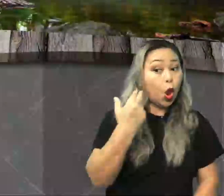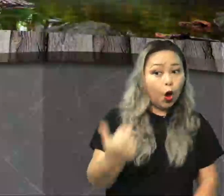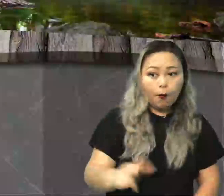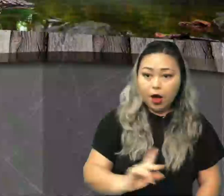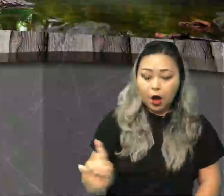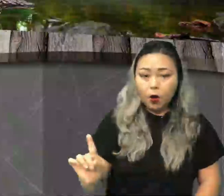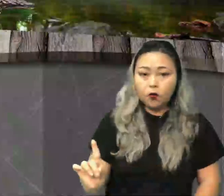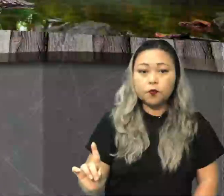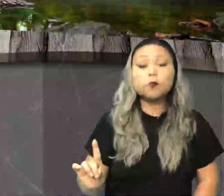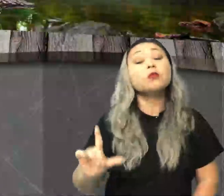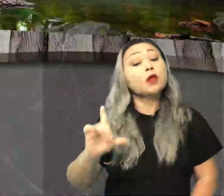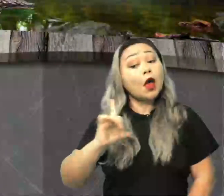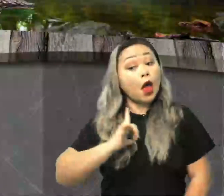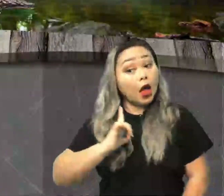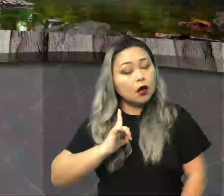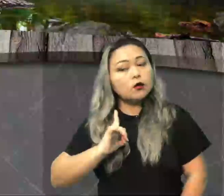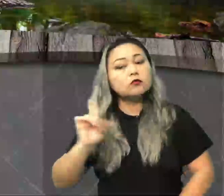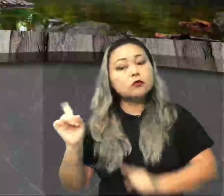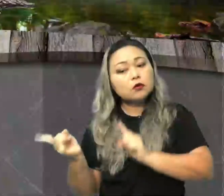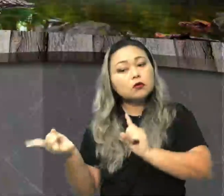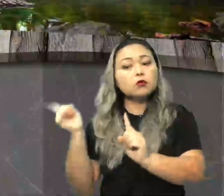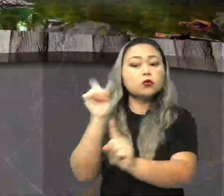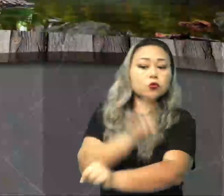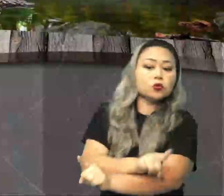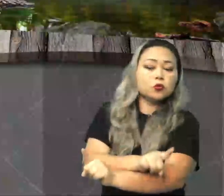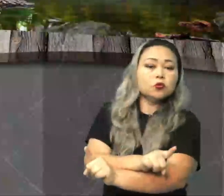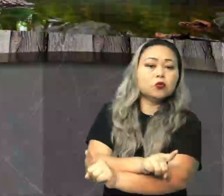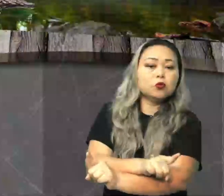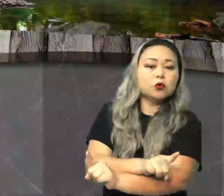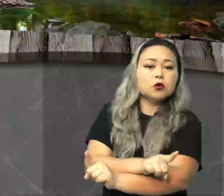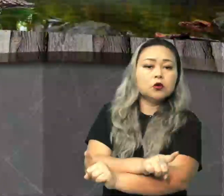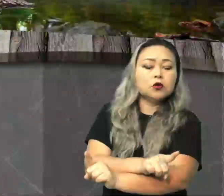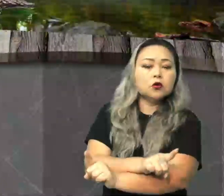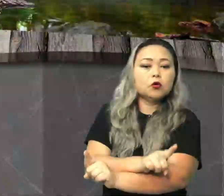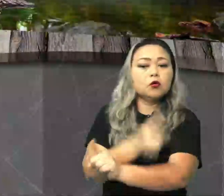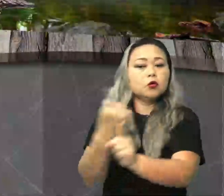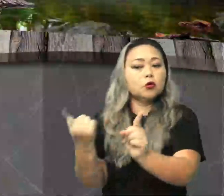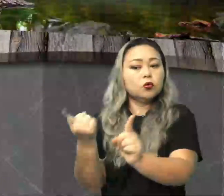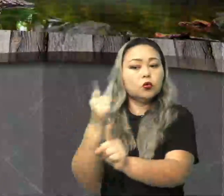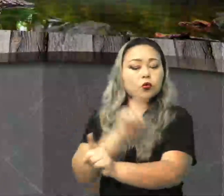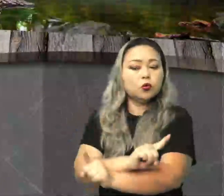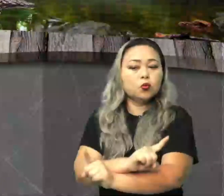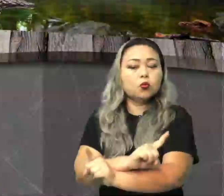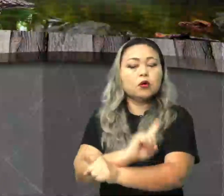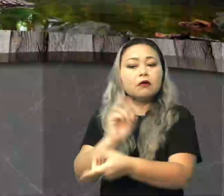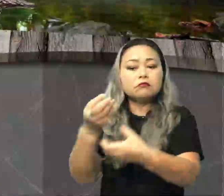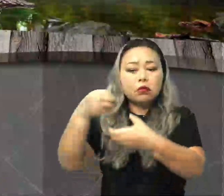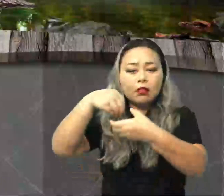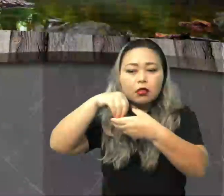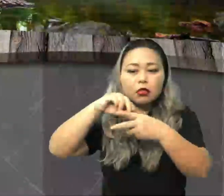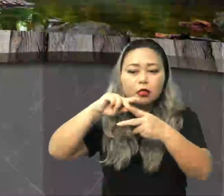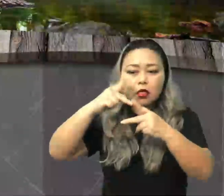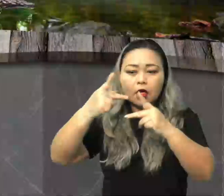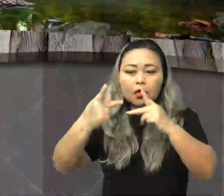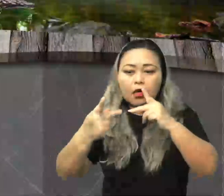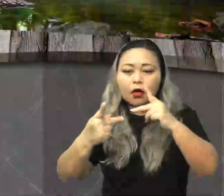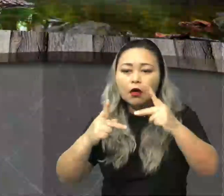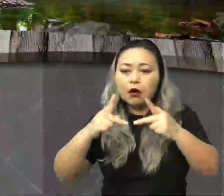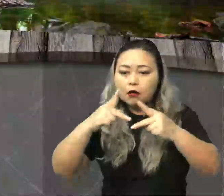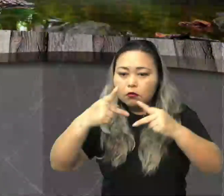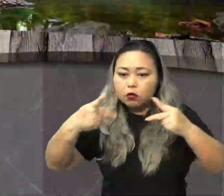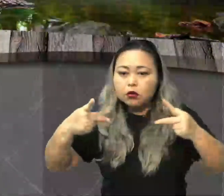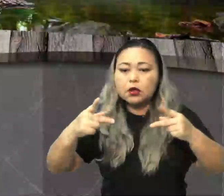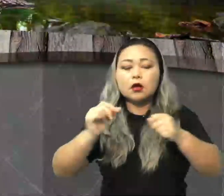né? E a tradução, quando você vai fazer essa tradução para gerar ou sintetizar proteínas. Como os